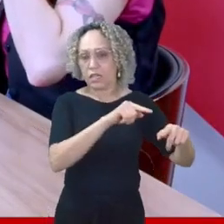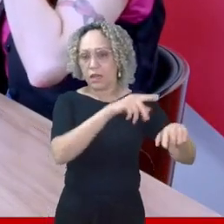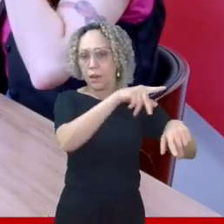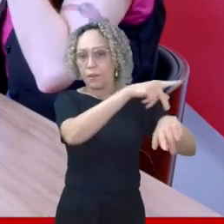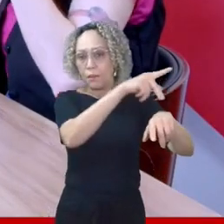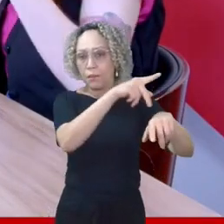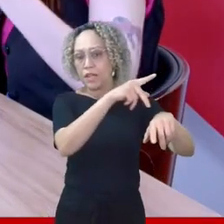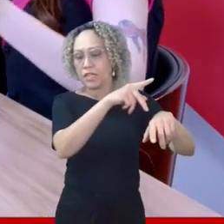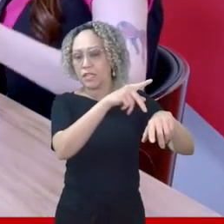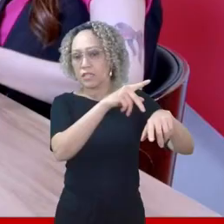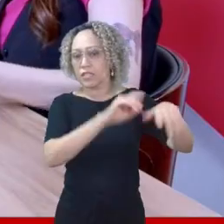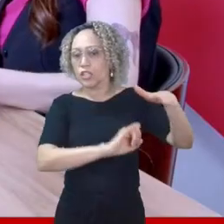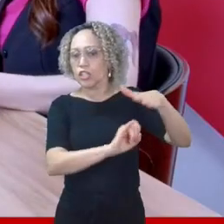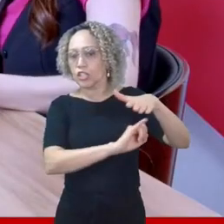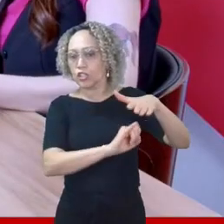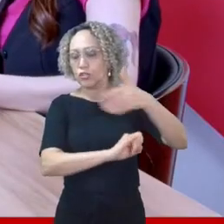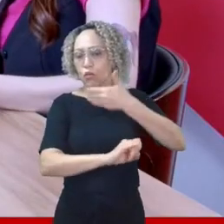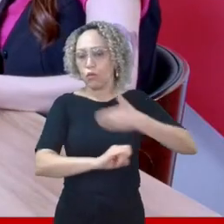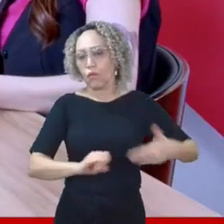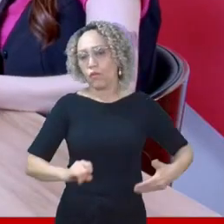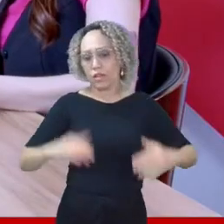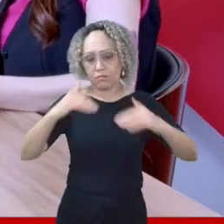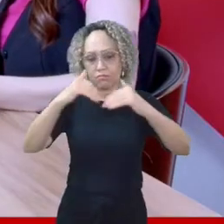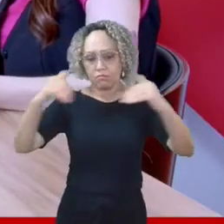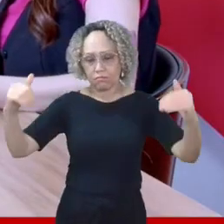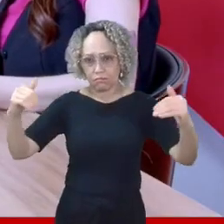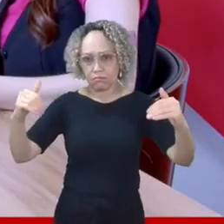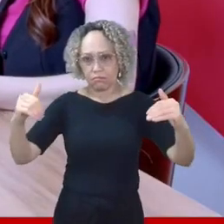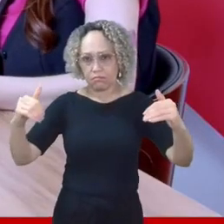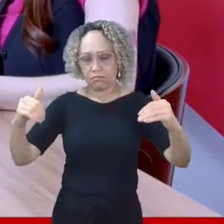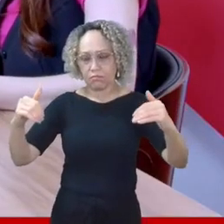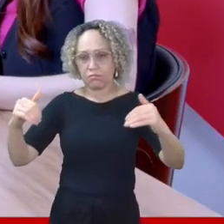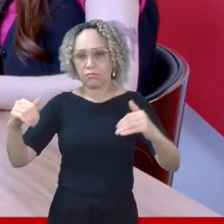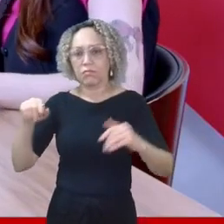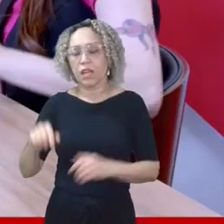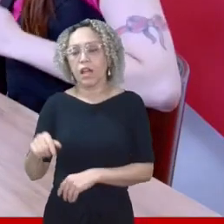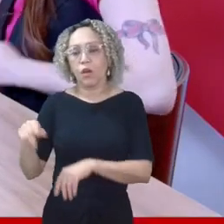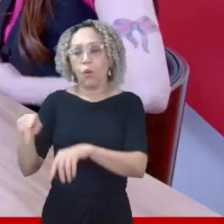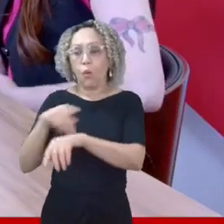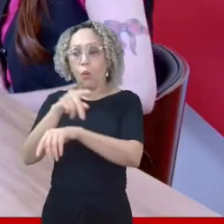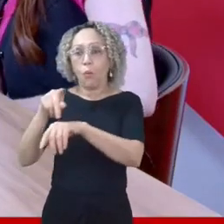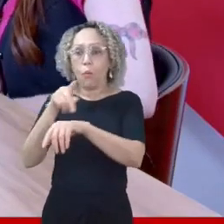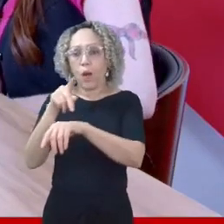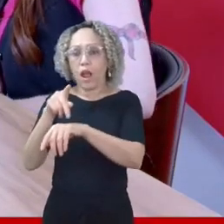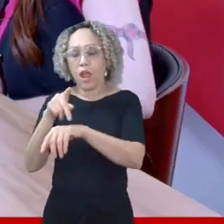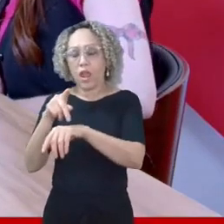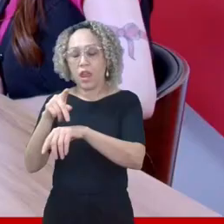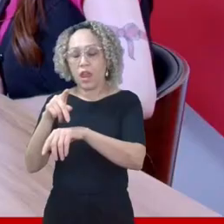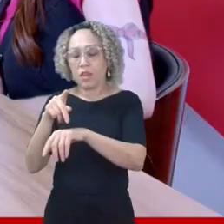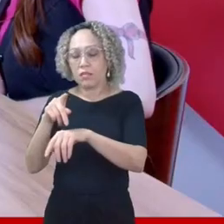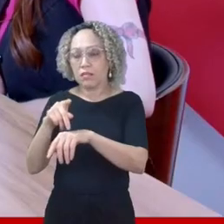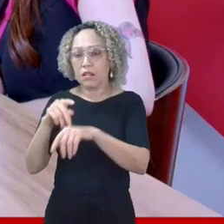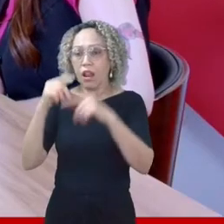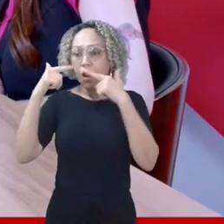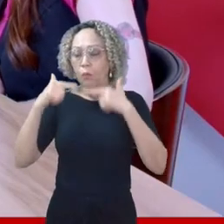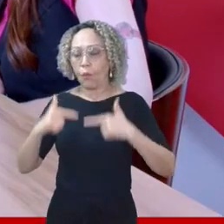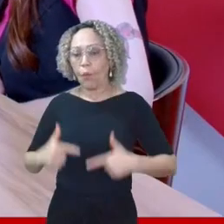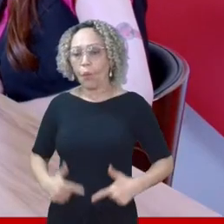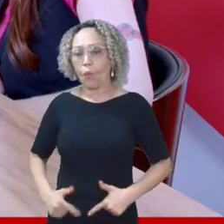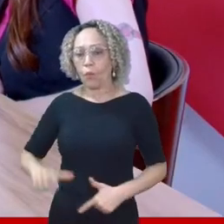Estado, então o Estado laico ele vem para proteger, para